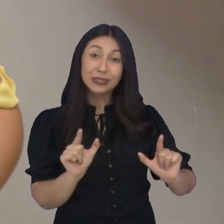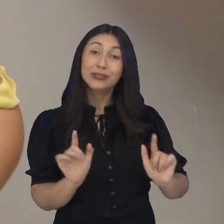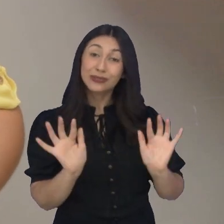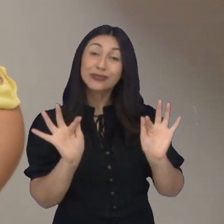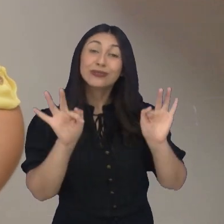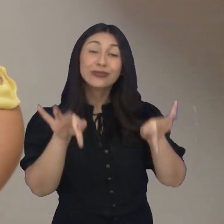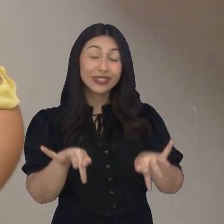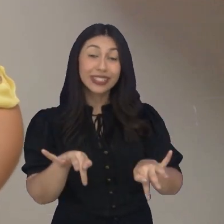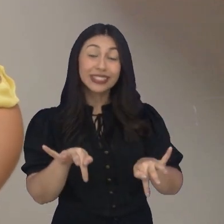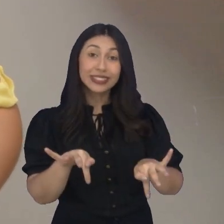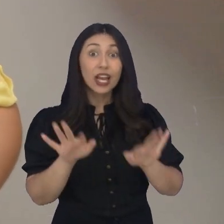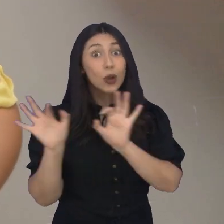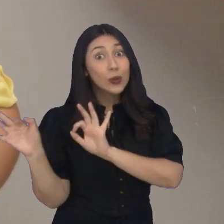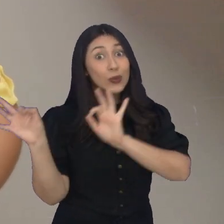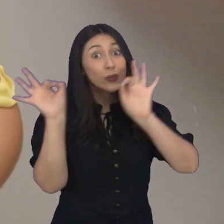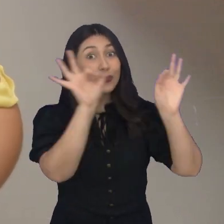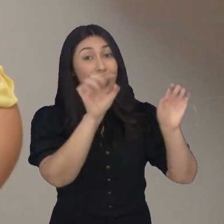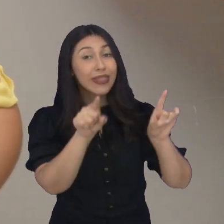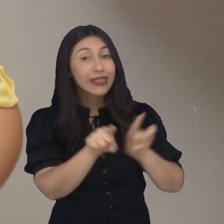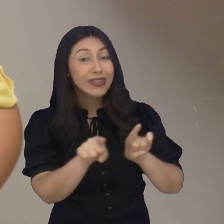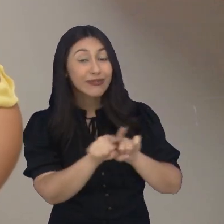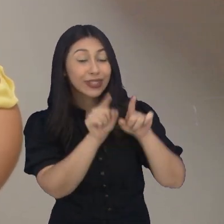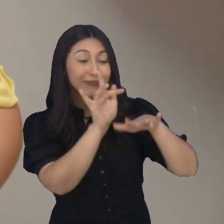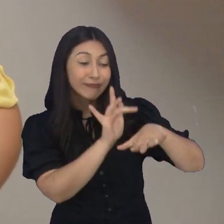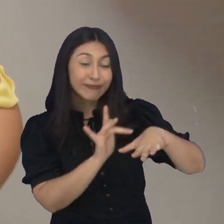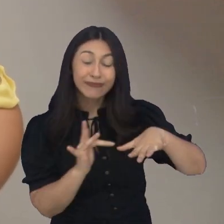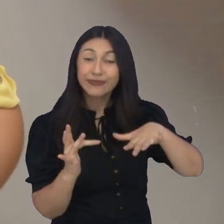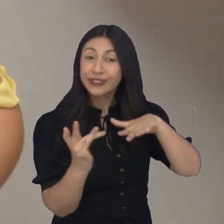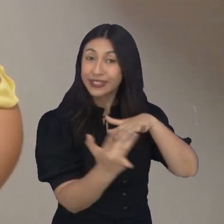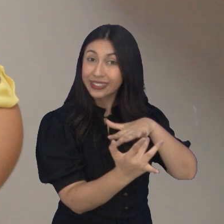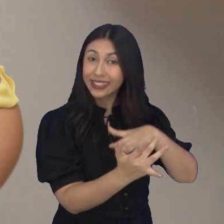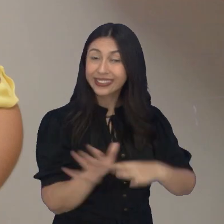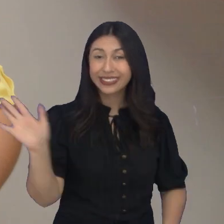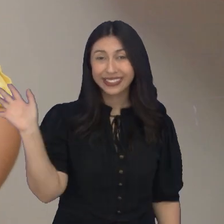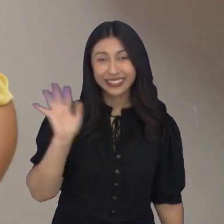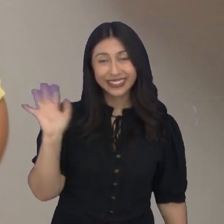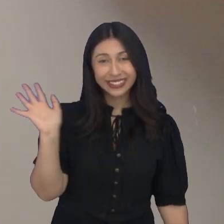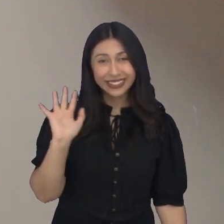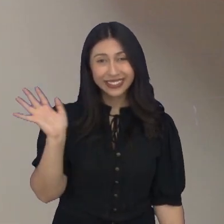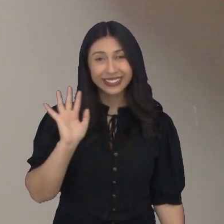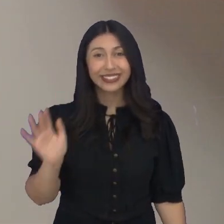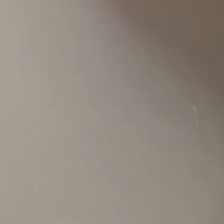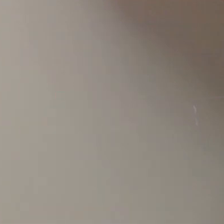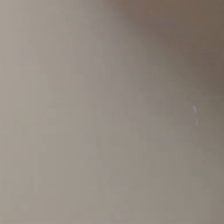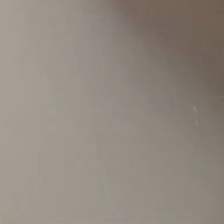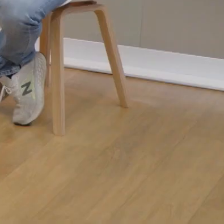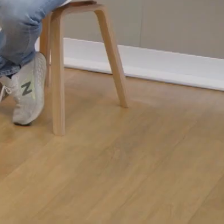fica por aqui. Acompanhe a gente por meio das nossas redes sociais. Até a próxima!